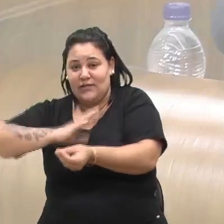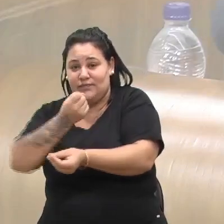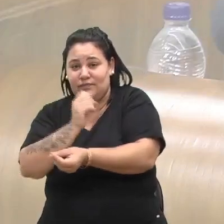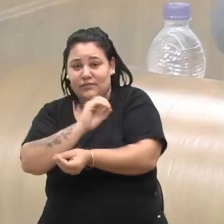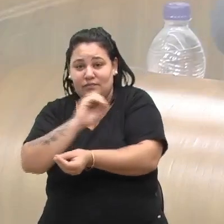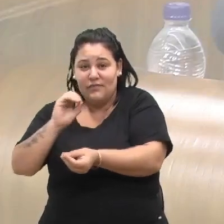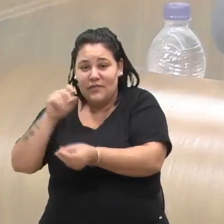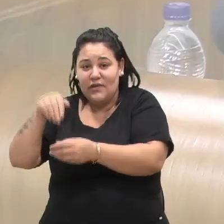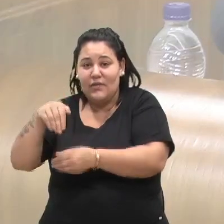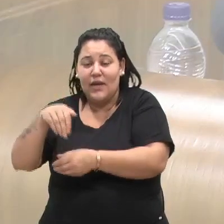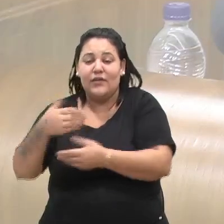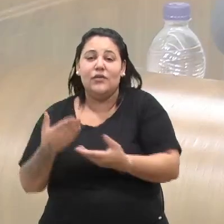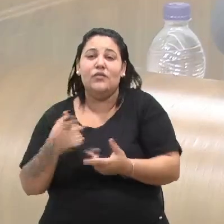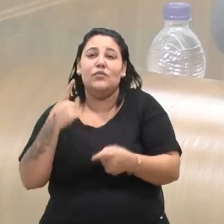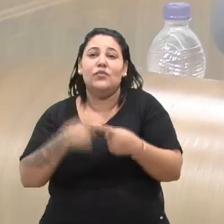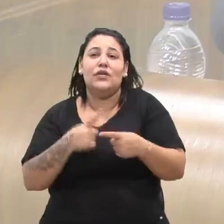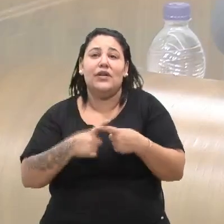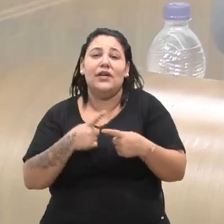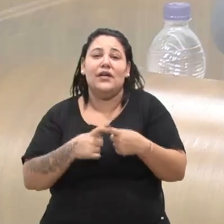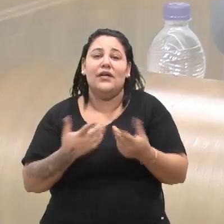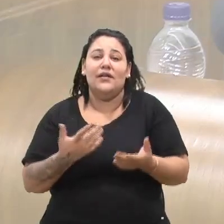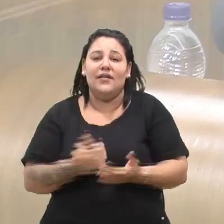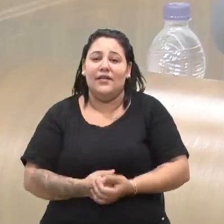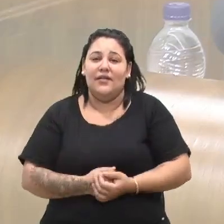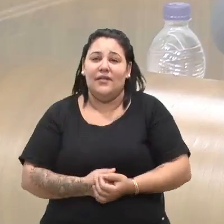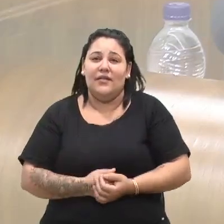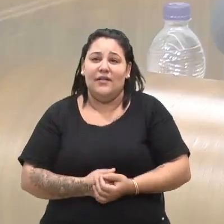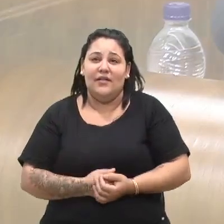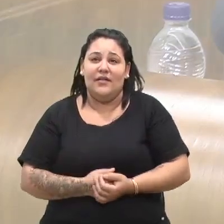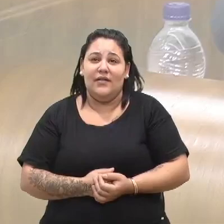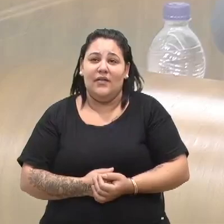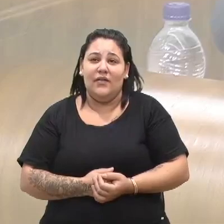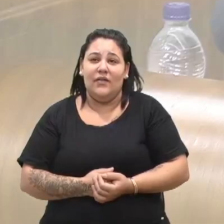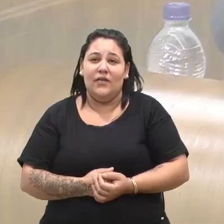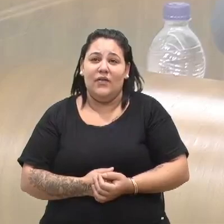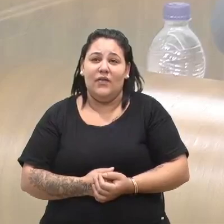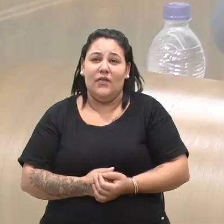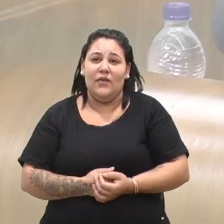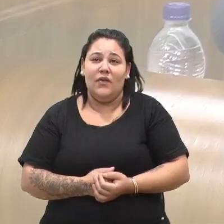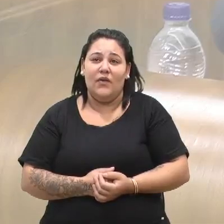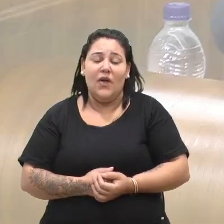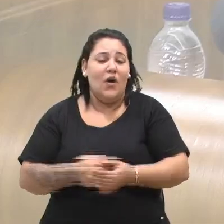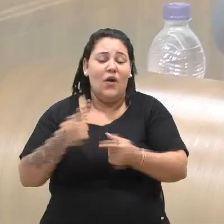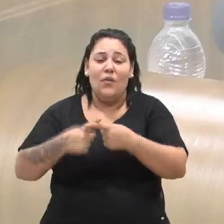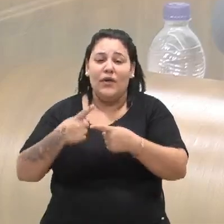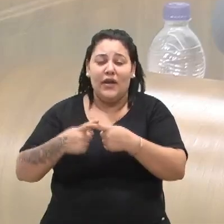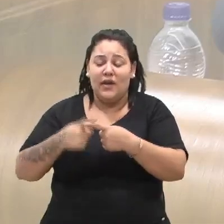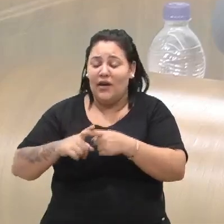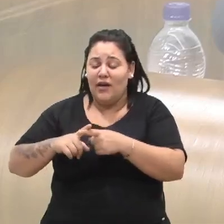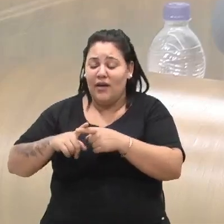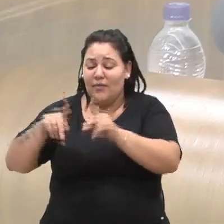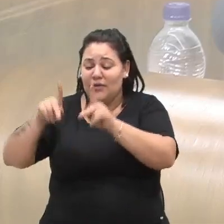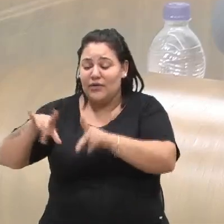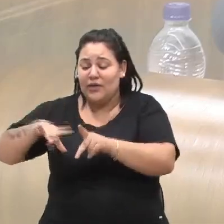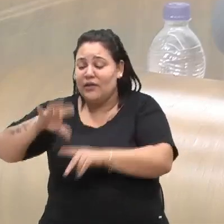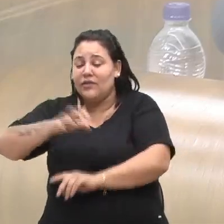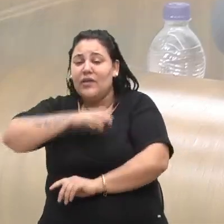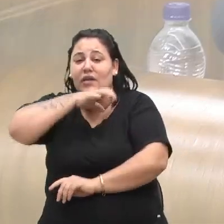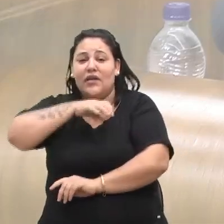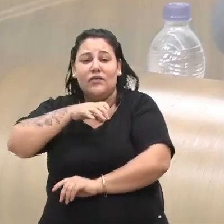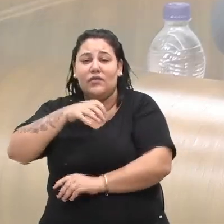quê? Por que os moradores, por que o proprietário das terras não pode pagar a base, não pode seguir o projeto que já está